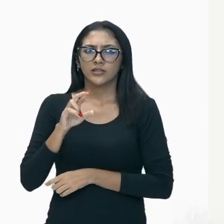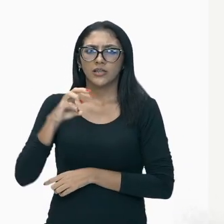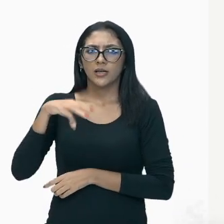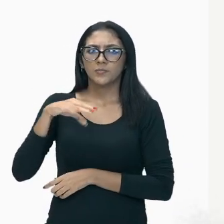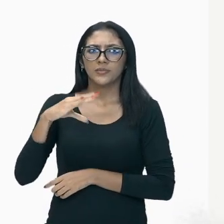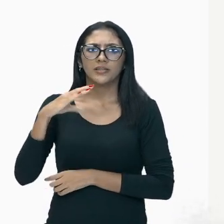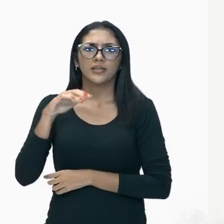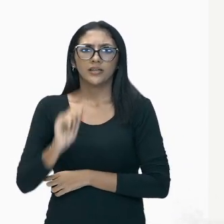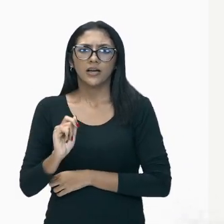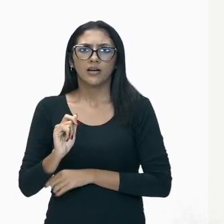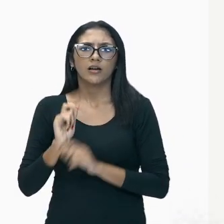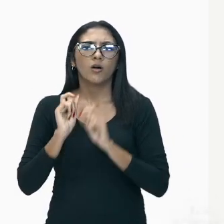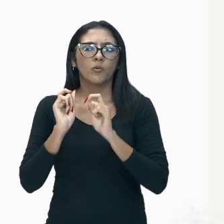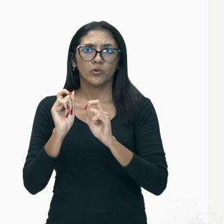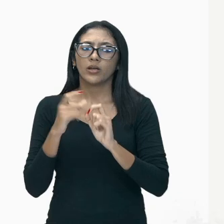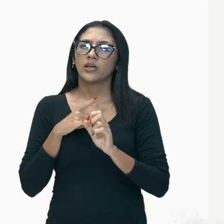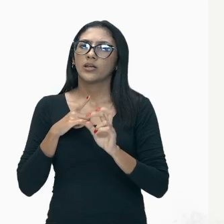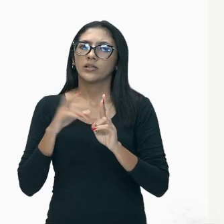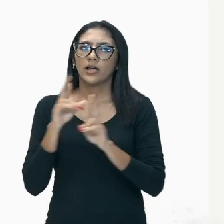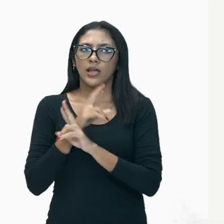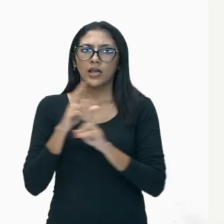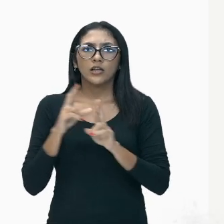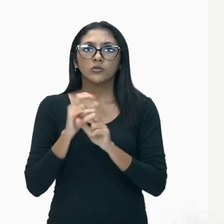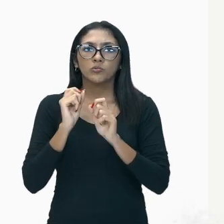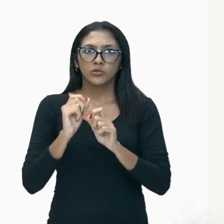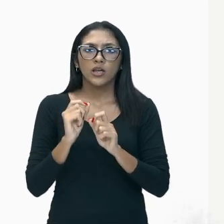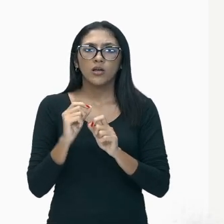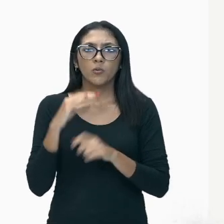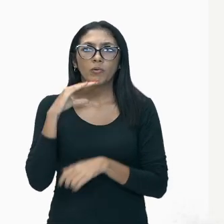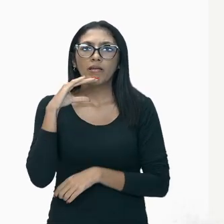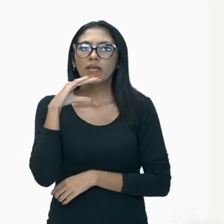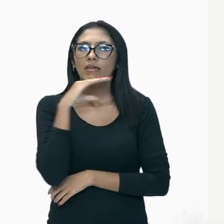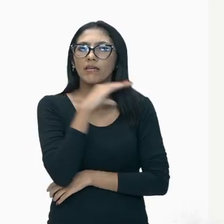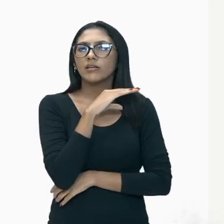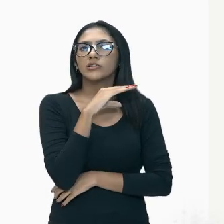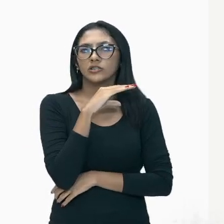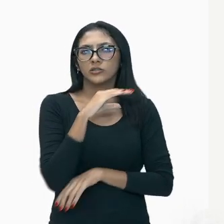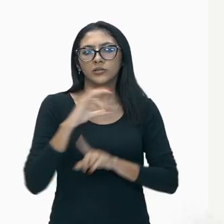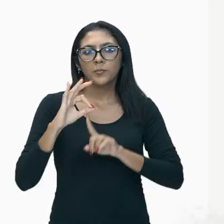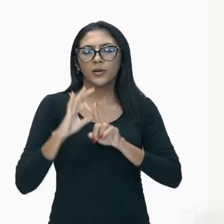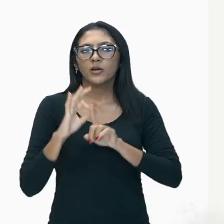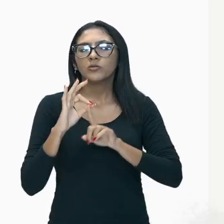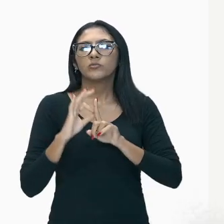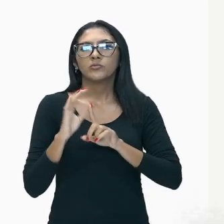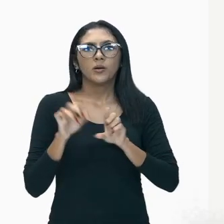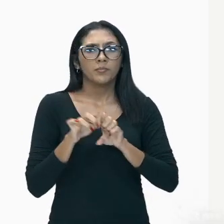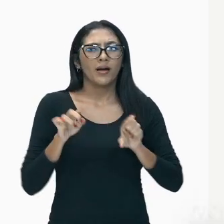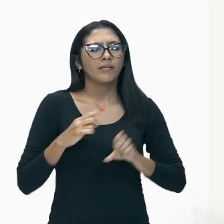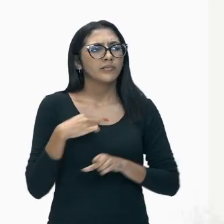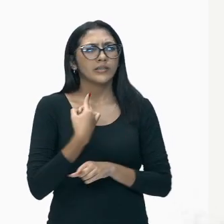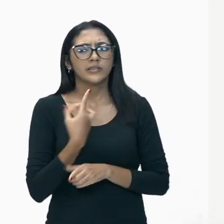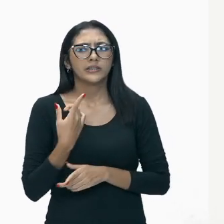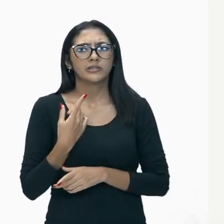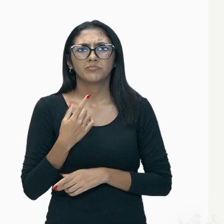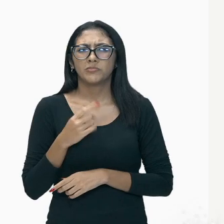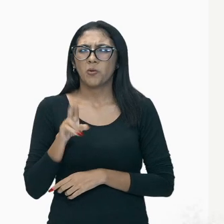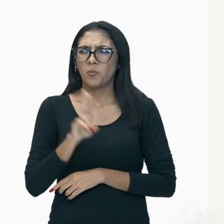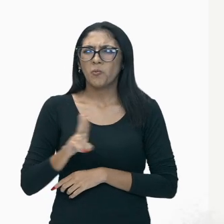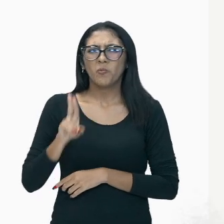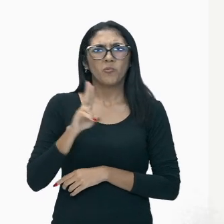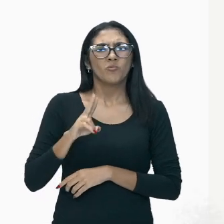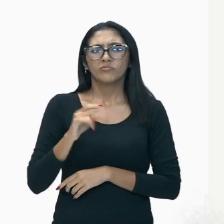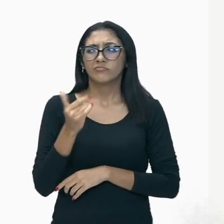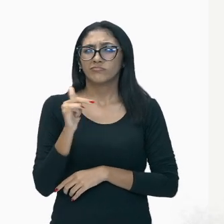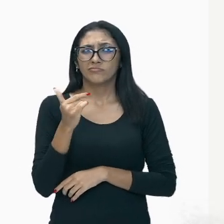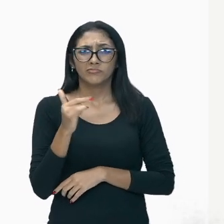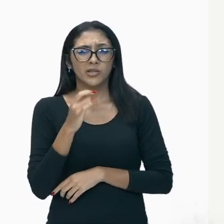Energia térmica tem a ver com o calor. Claro que só que nós não falamos, no nosso usual, nas palavras usuais,